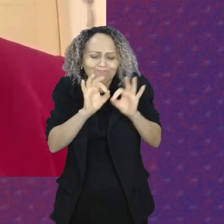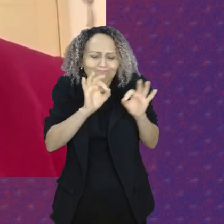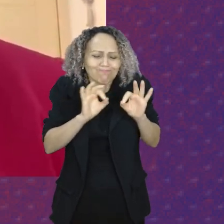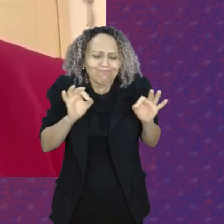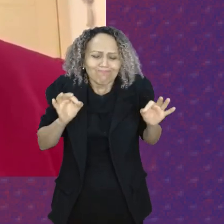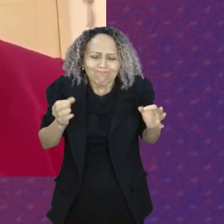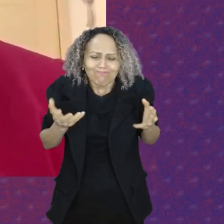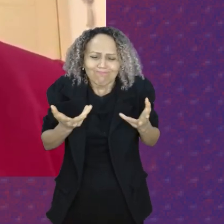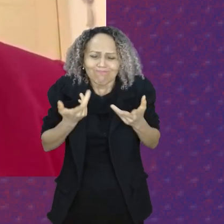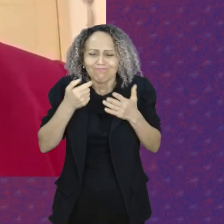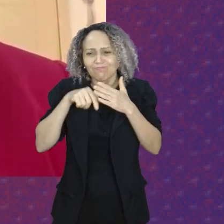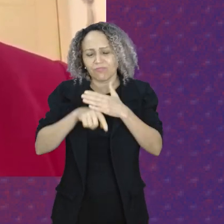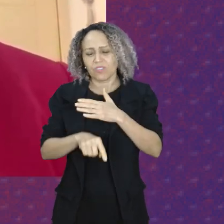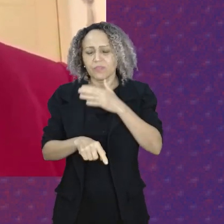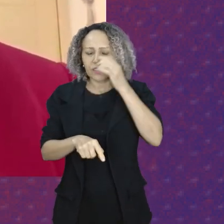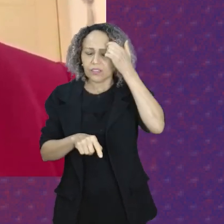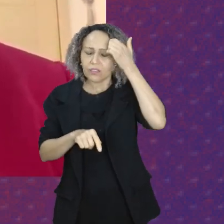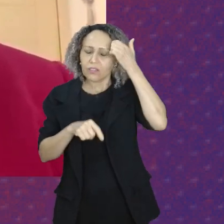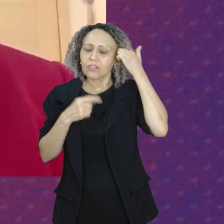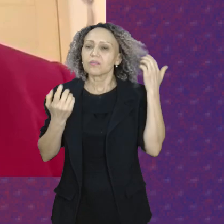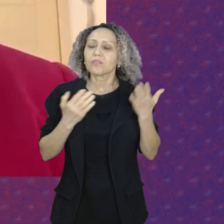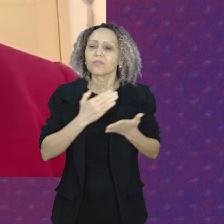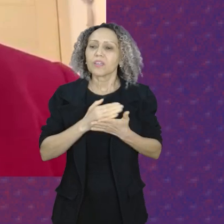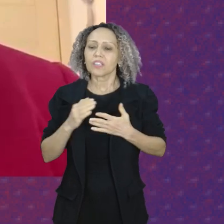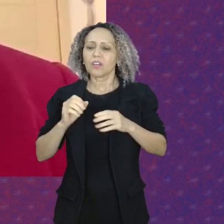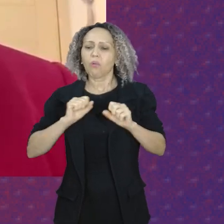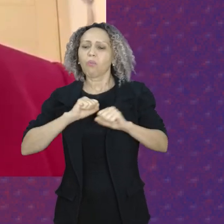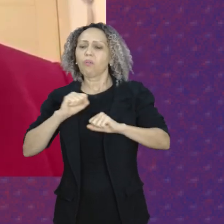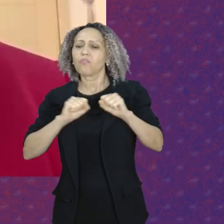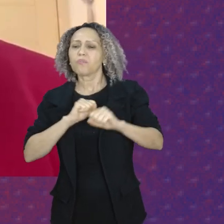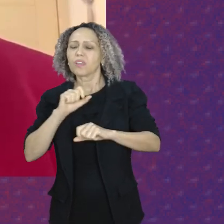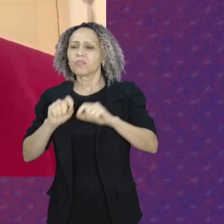a partir de um movimento que envolveu